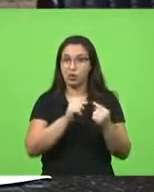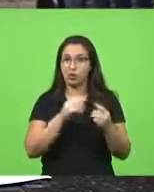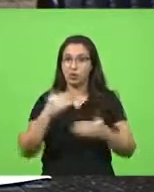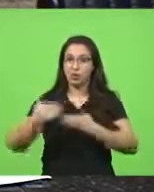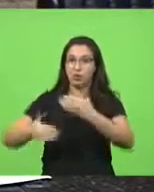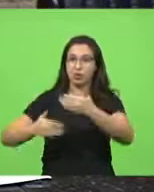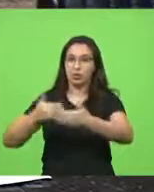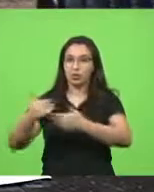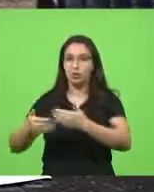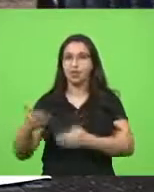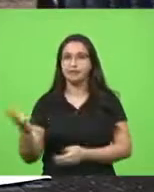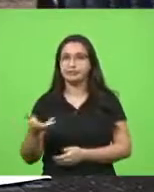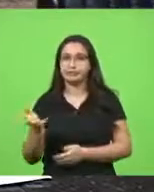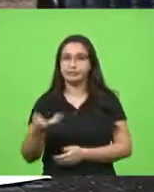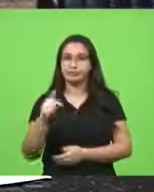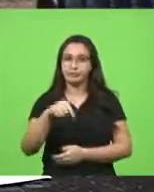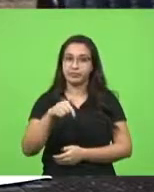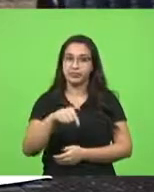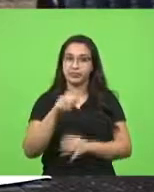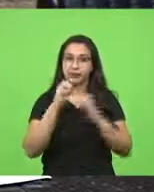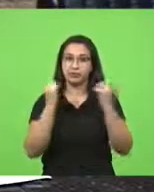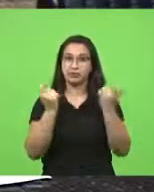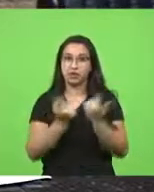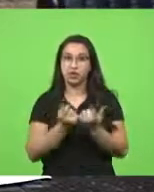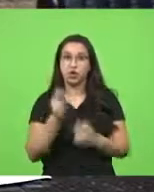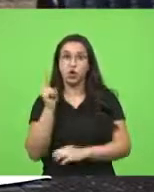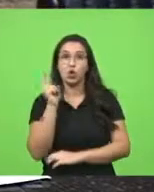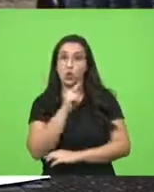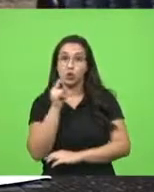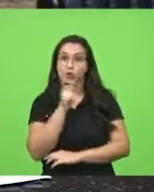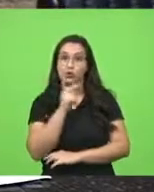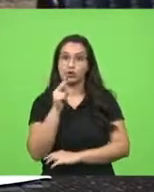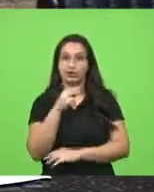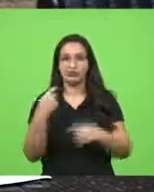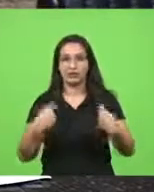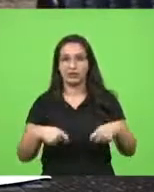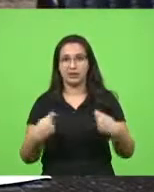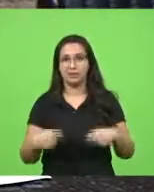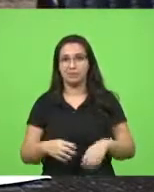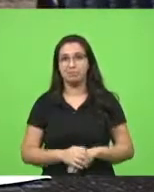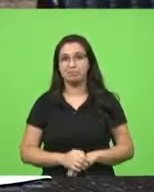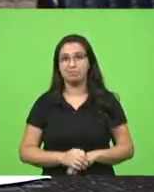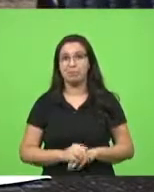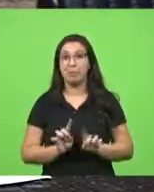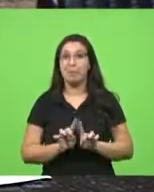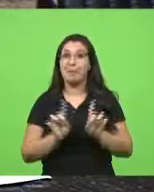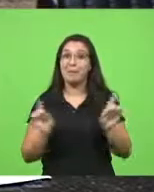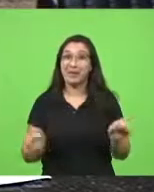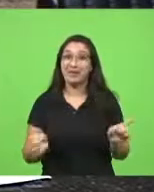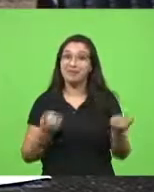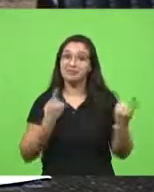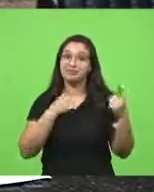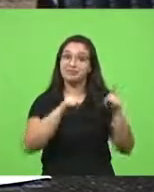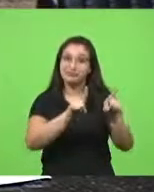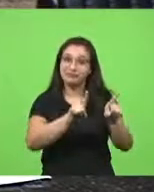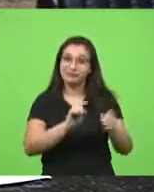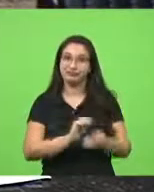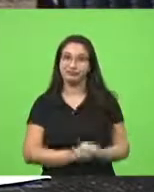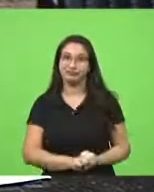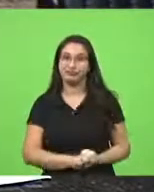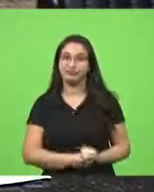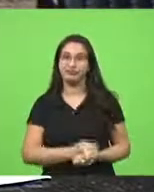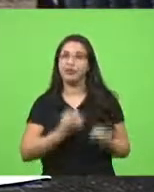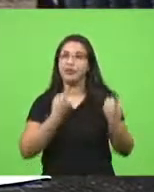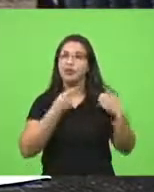mais rapidez nessa casa, com urgência. Infelizmente, foi rejeitado. Desde que foi rejeitado